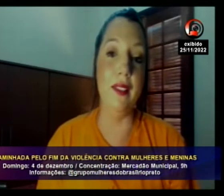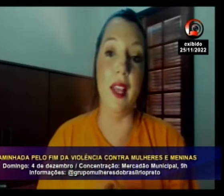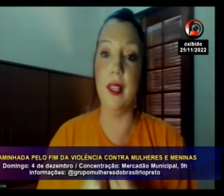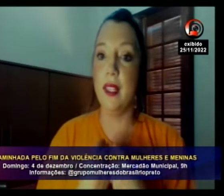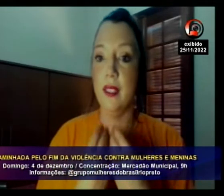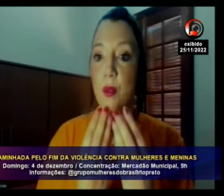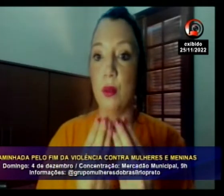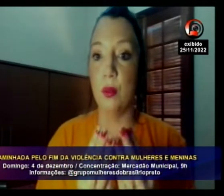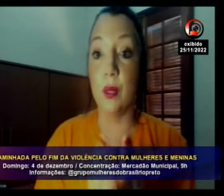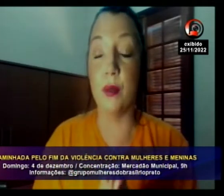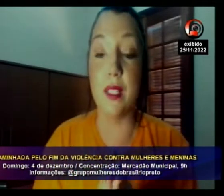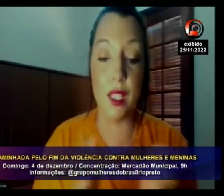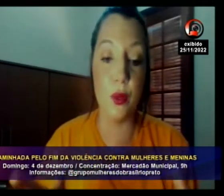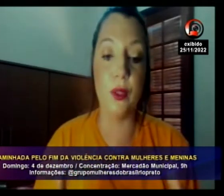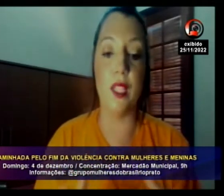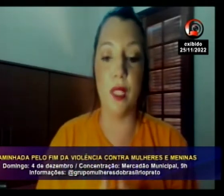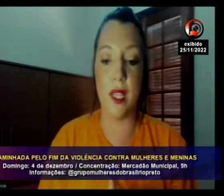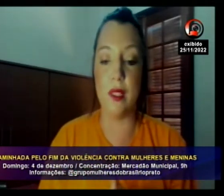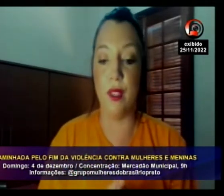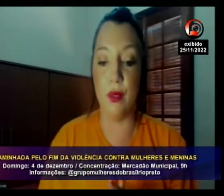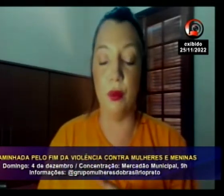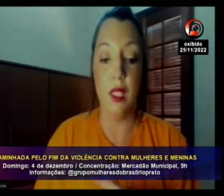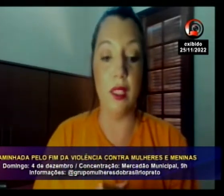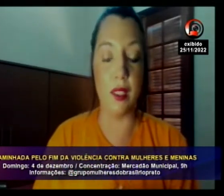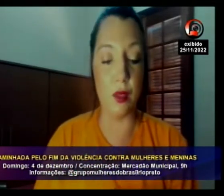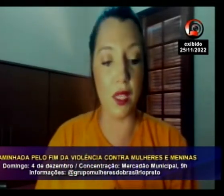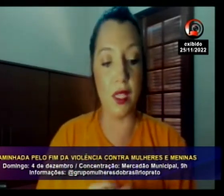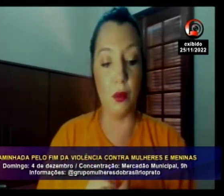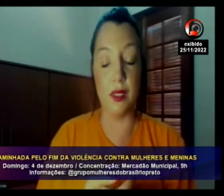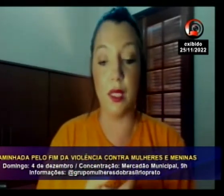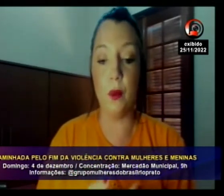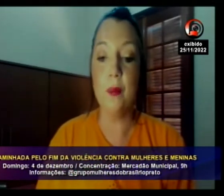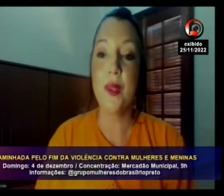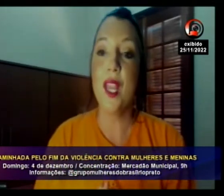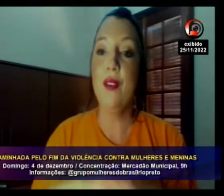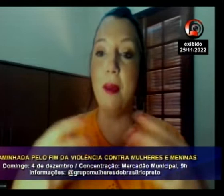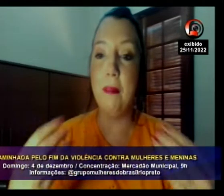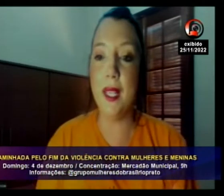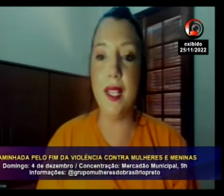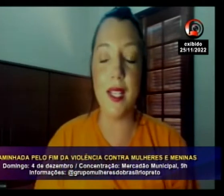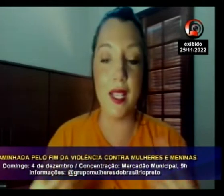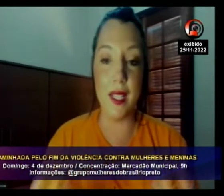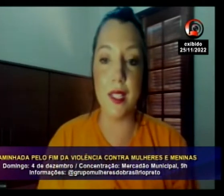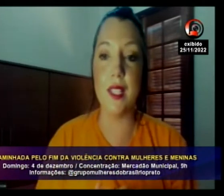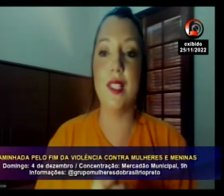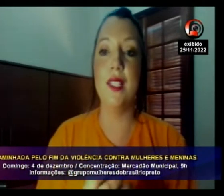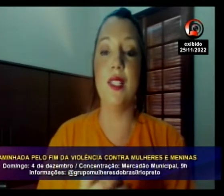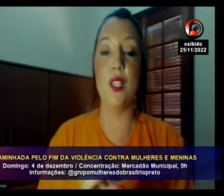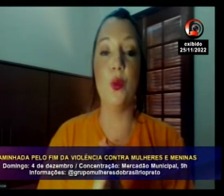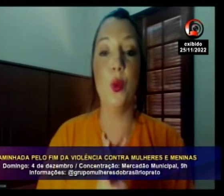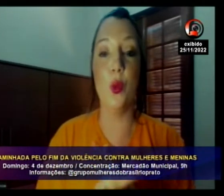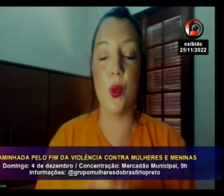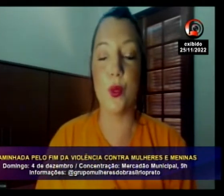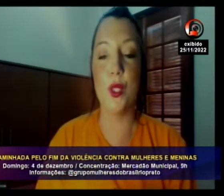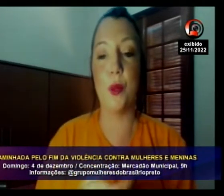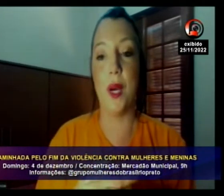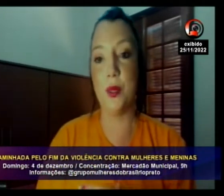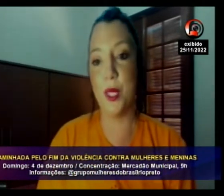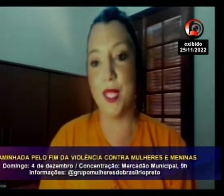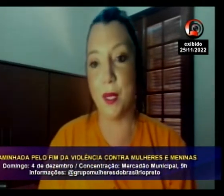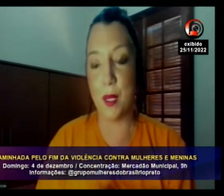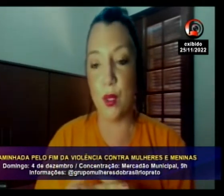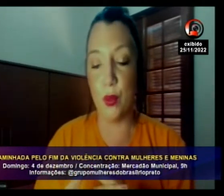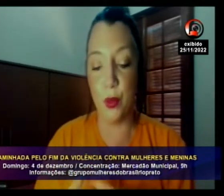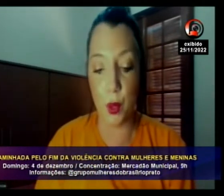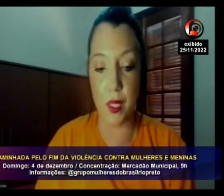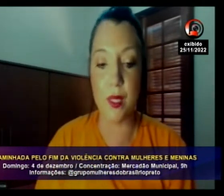querem, né, e não desejam que as mulheres vivam nessa situação. Então, família, crianças, estejam conosco dia 4